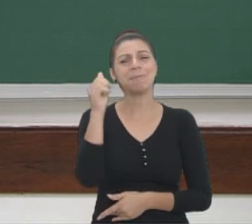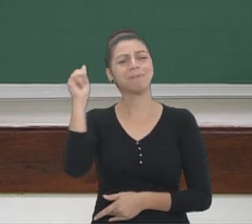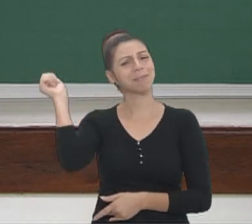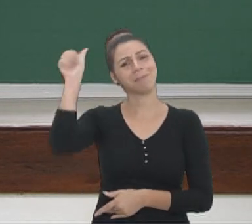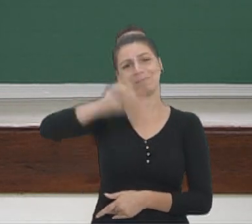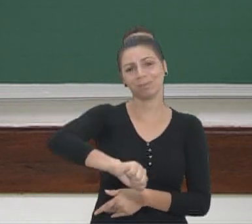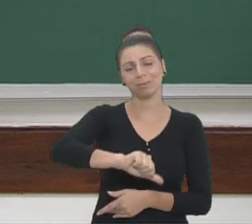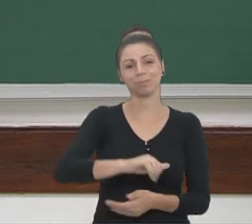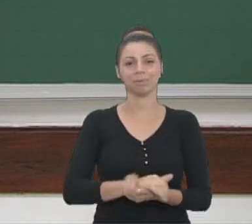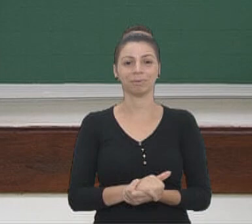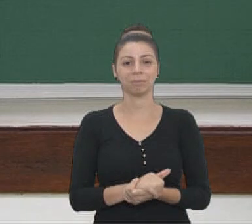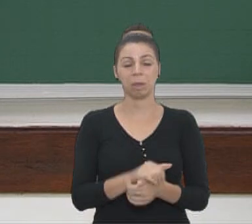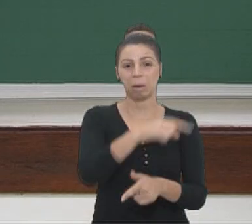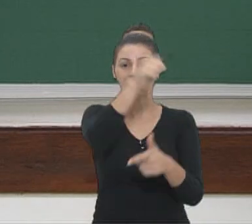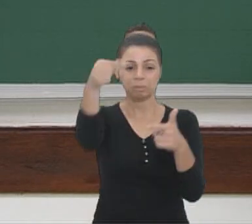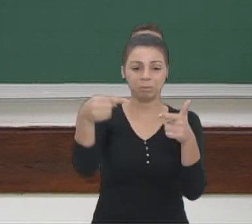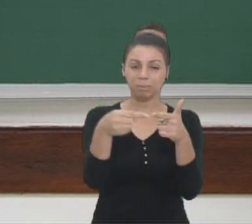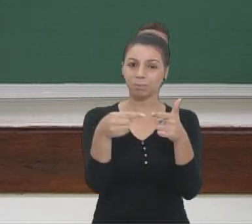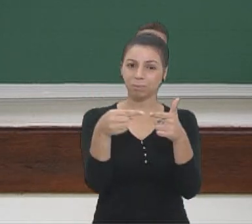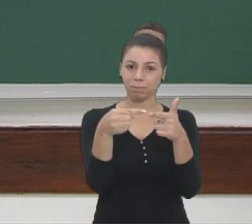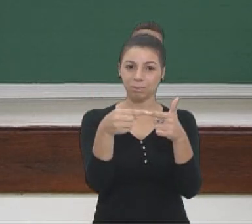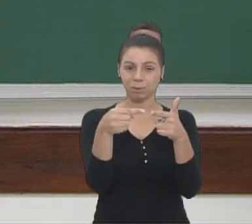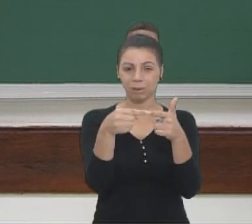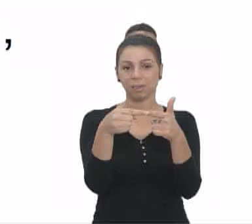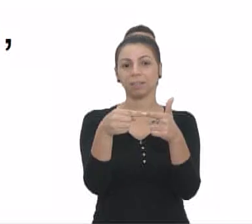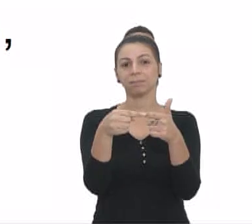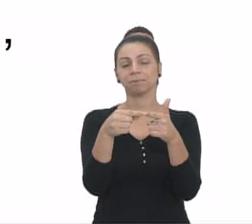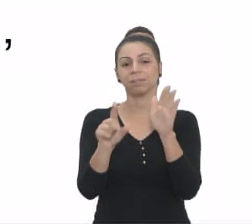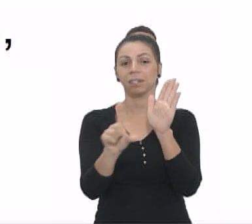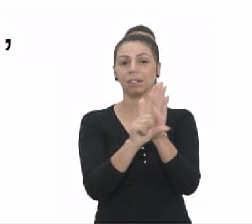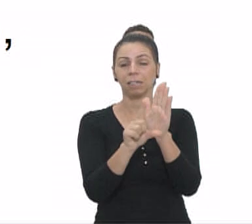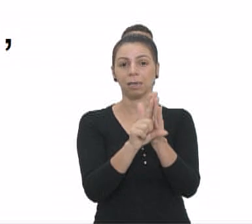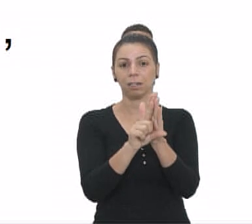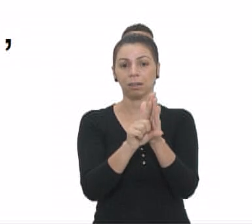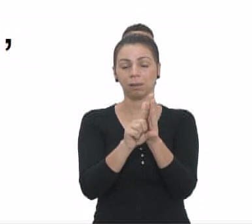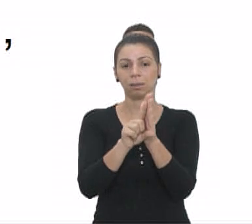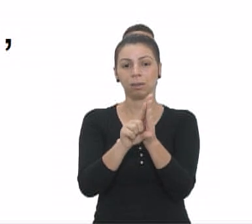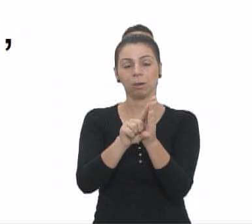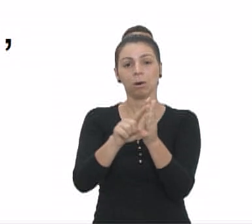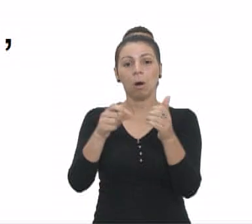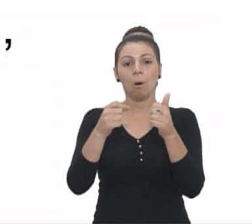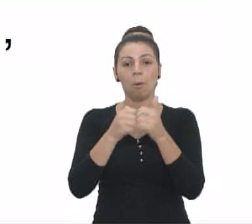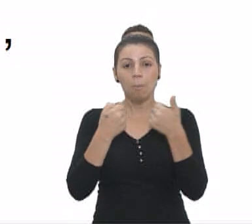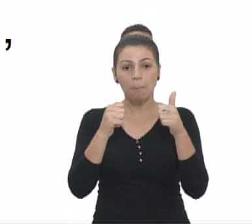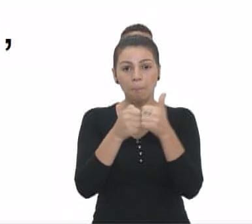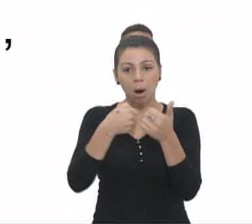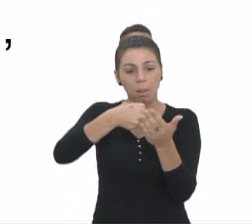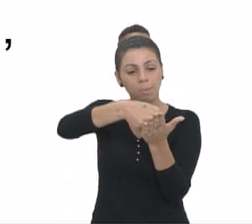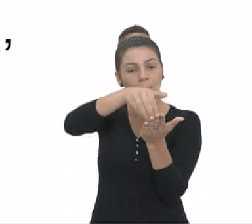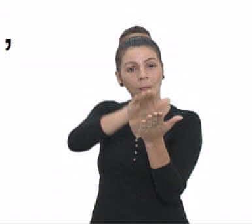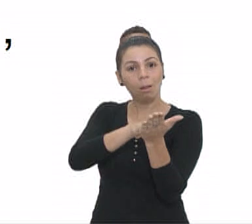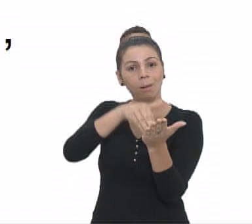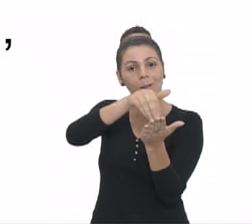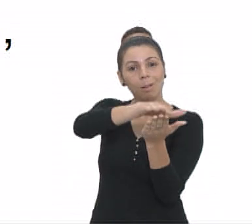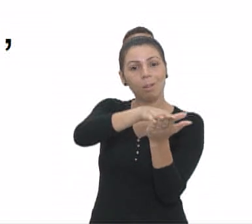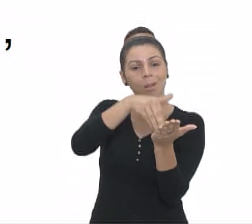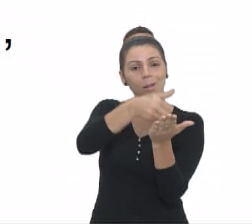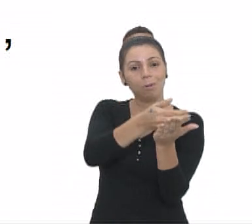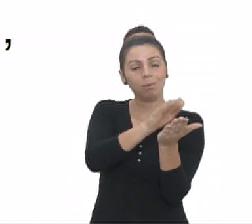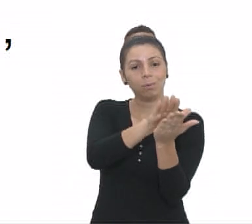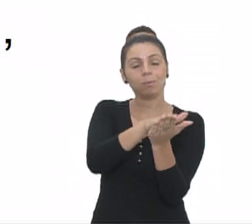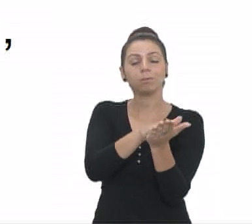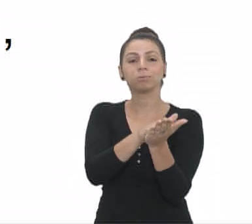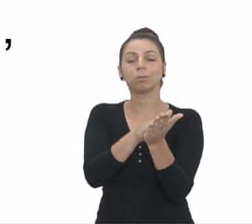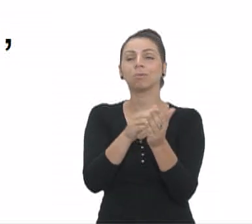lei dele, que é uma lei que acontece com muita gente. O pão sempre cai com o lado da manteiga para baixo. Você tá lá